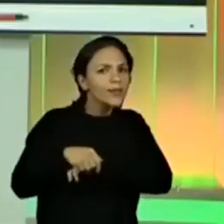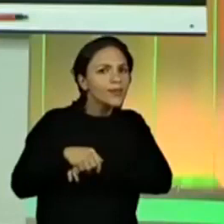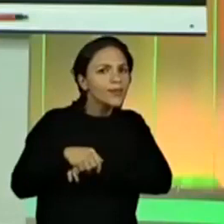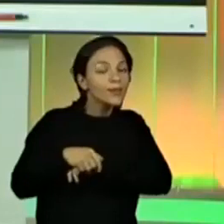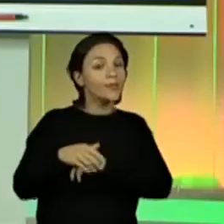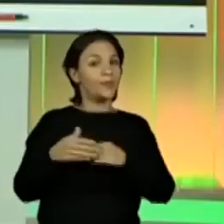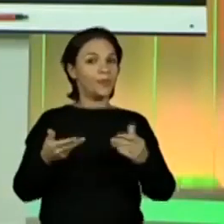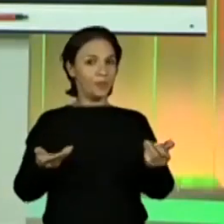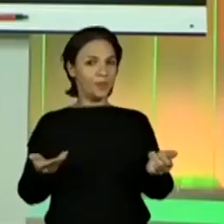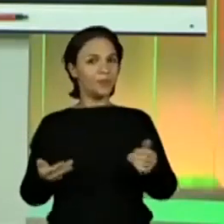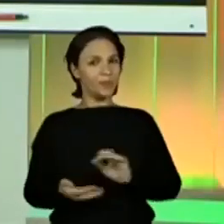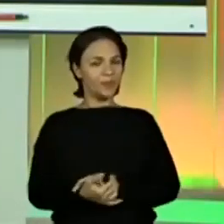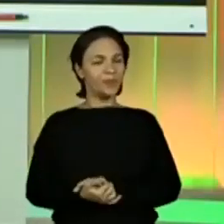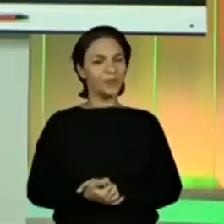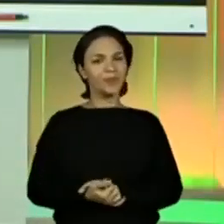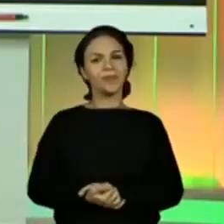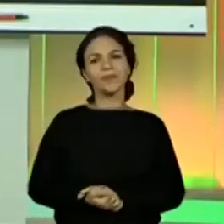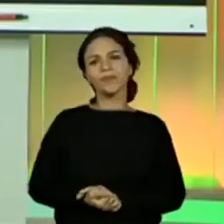Agora,